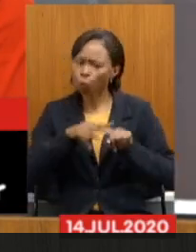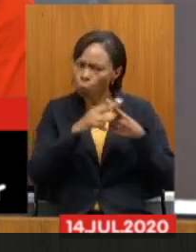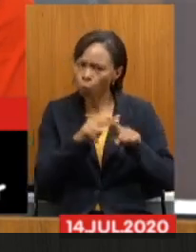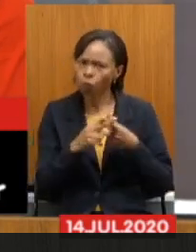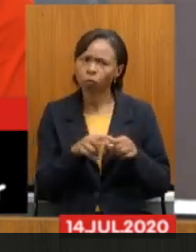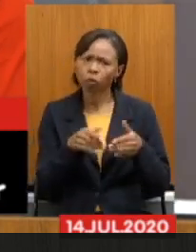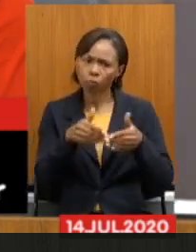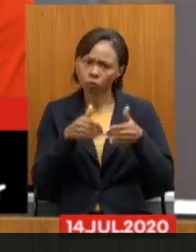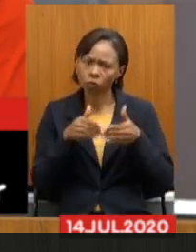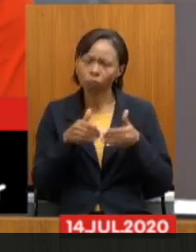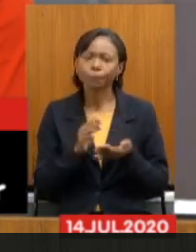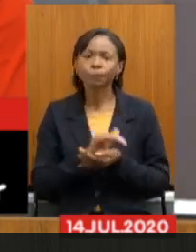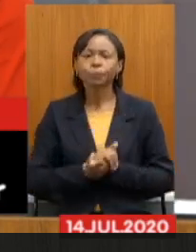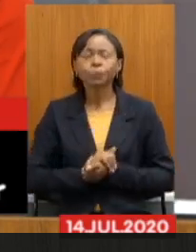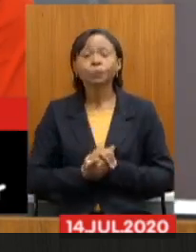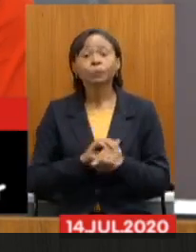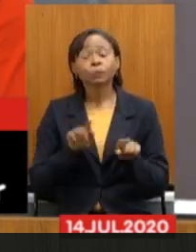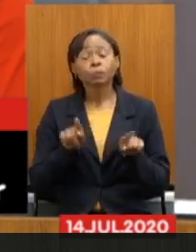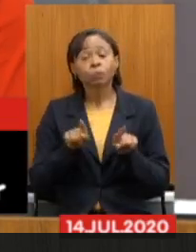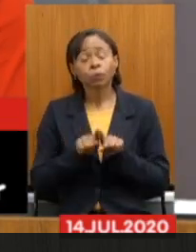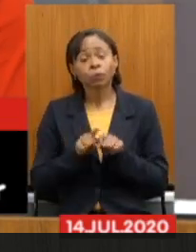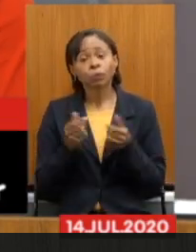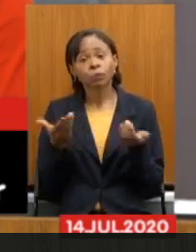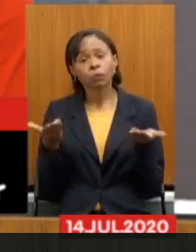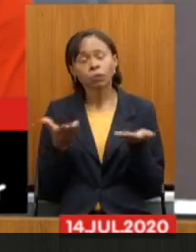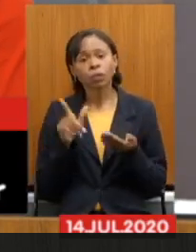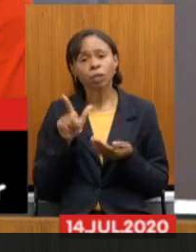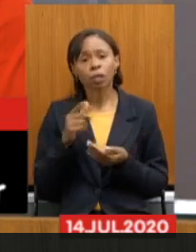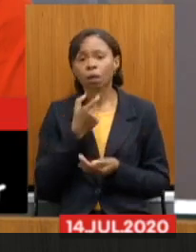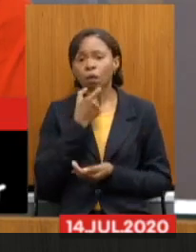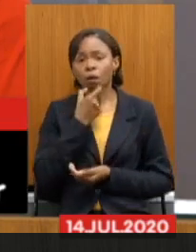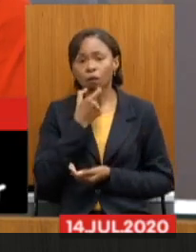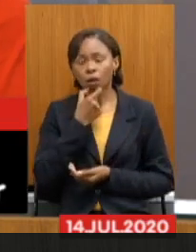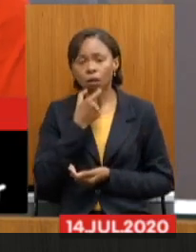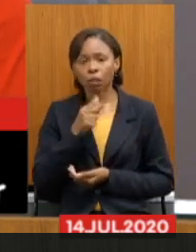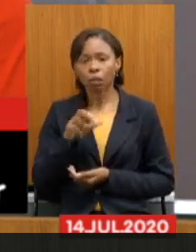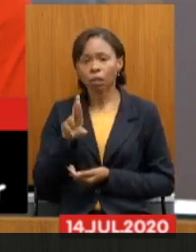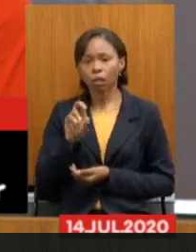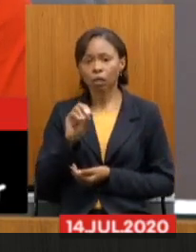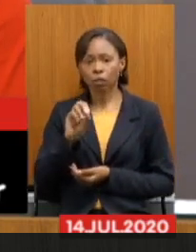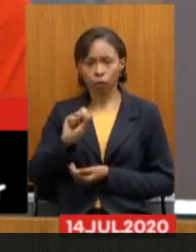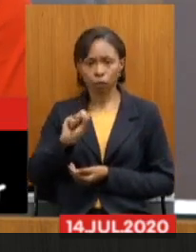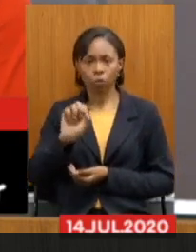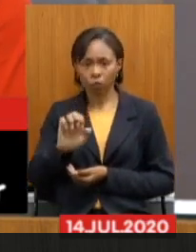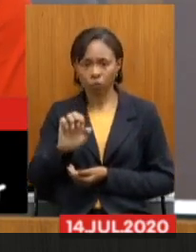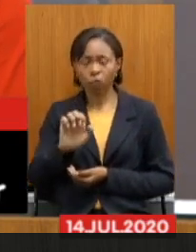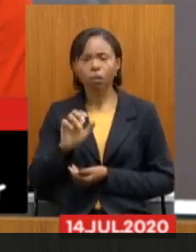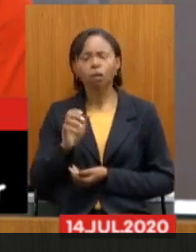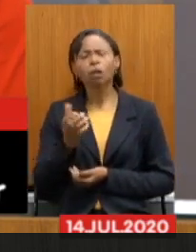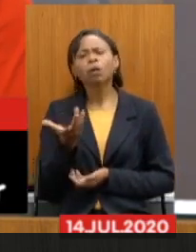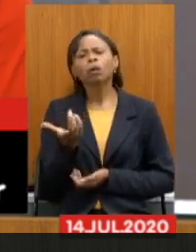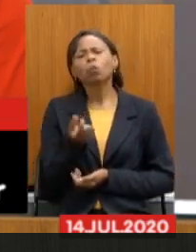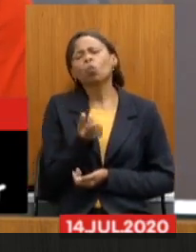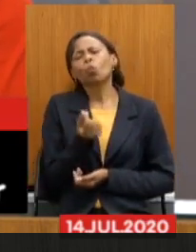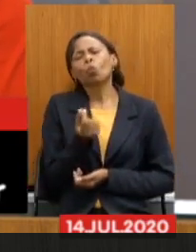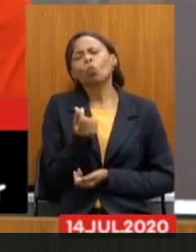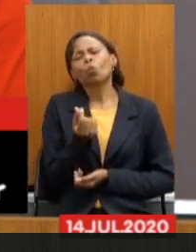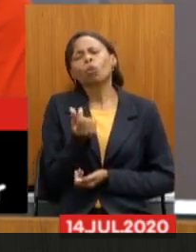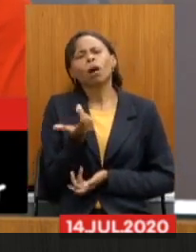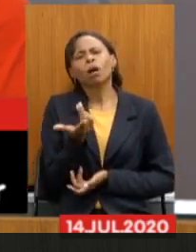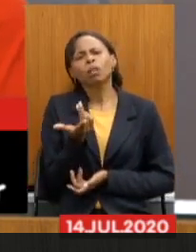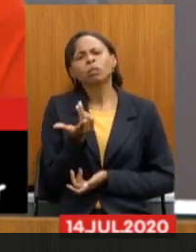disparate. Vem agora, de Nova Lima, Rose: quanto financeiramente